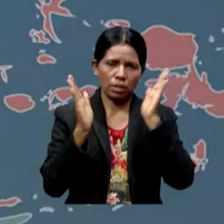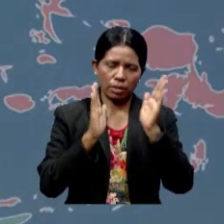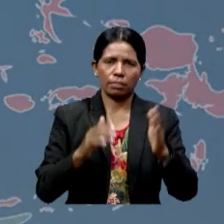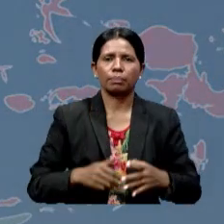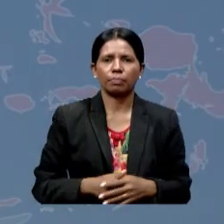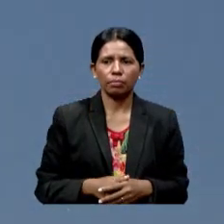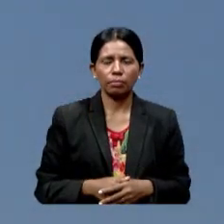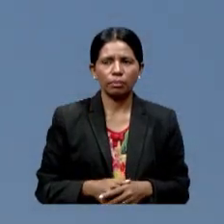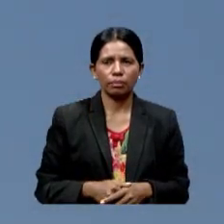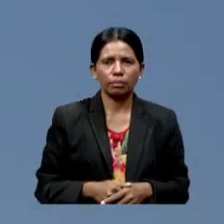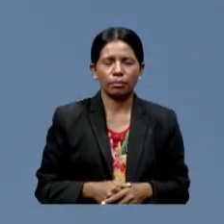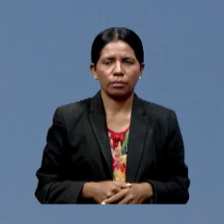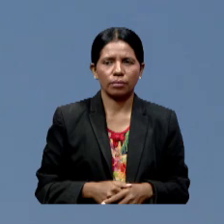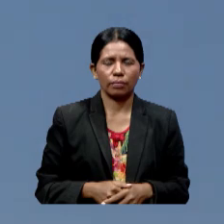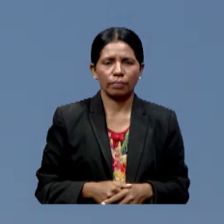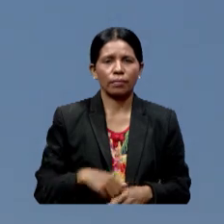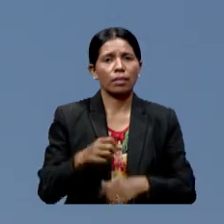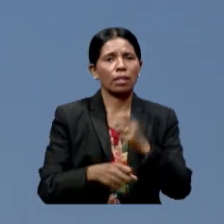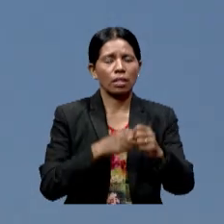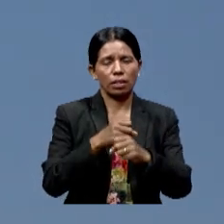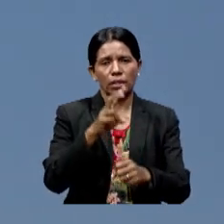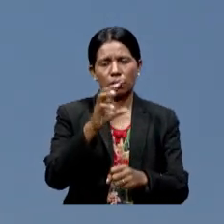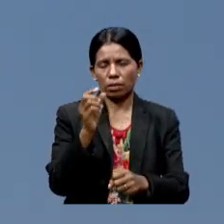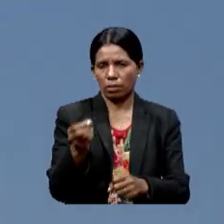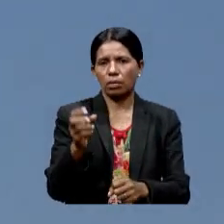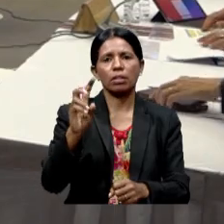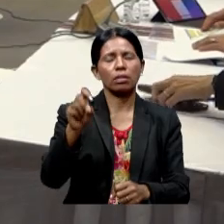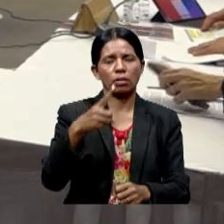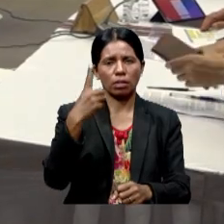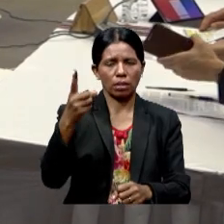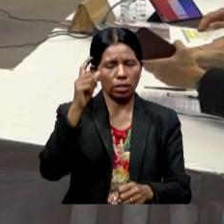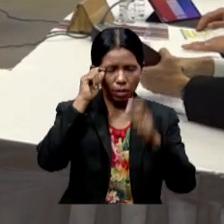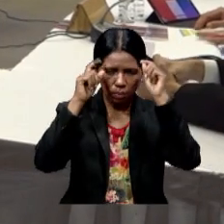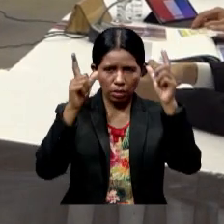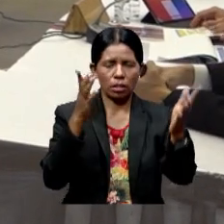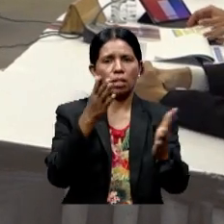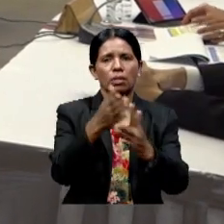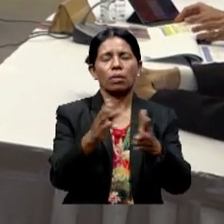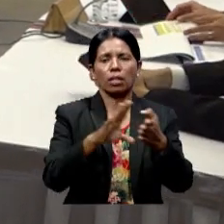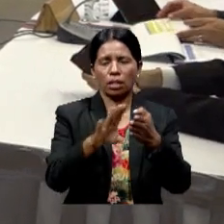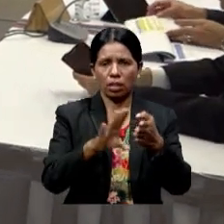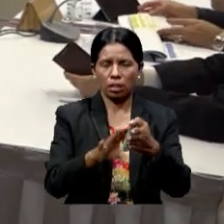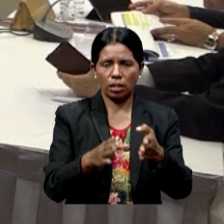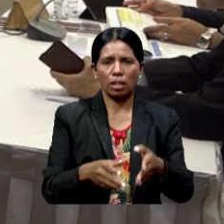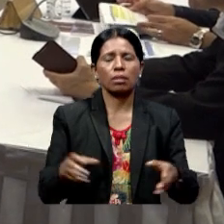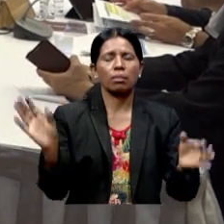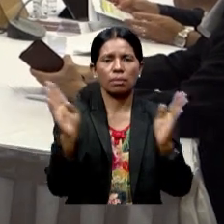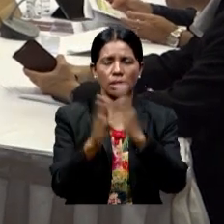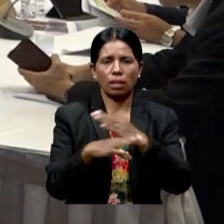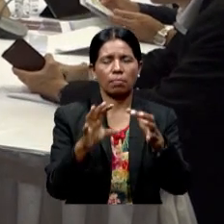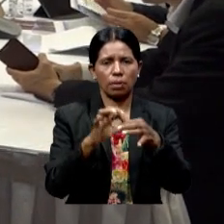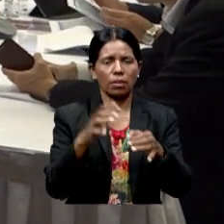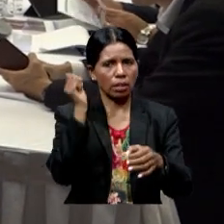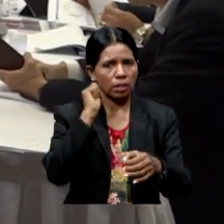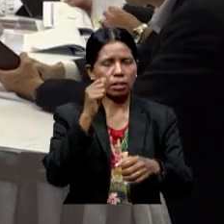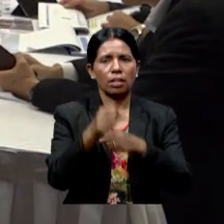Malásia. Ia tina rihon rua sanoloresin ida, Timor-Leste hatonia pedido atu sai membro ASEAN.